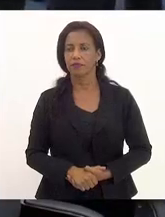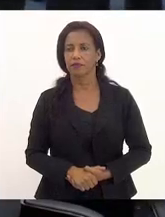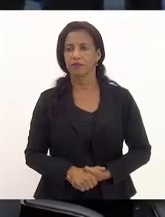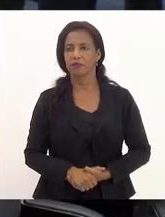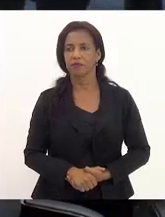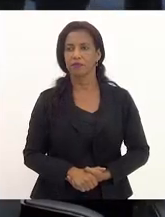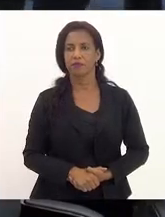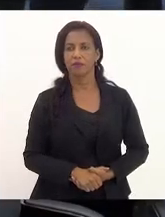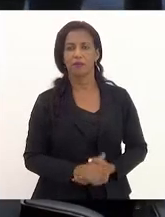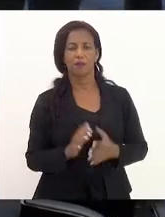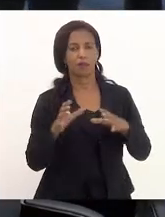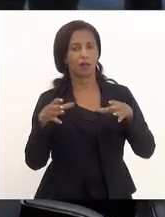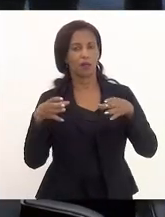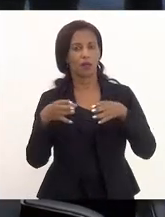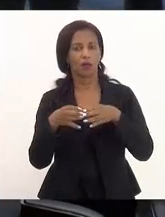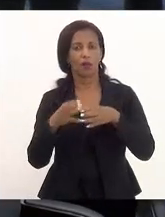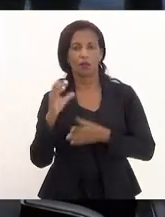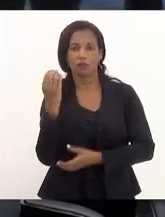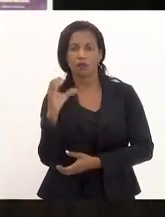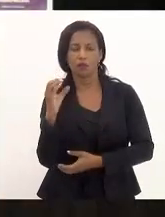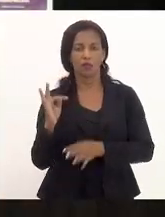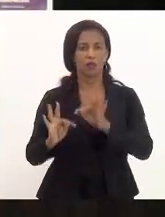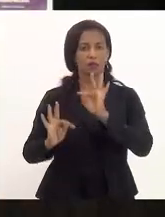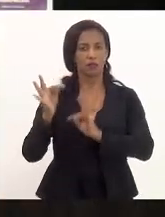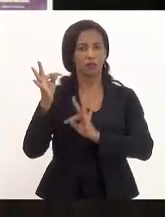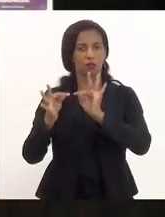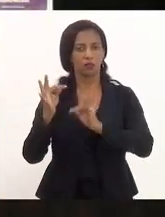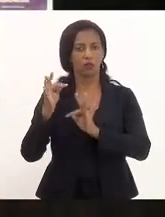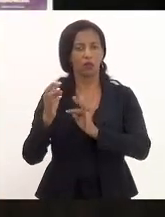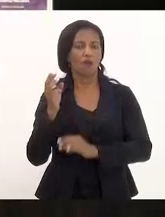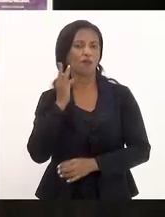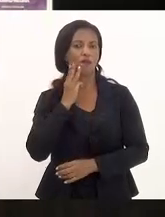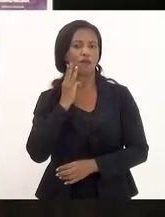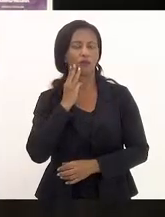Pela Comissão de Ciência e Tecnologia, deputado Valdeque Carneiro.